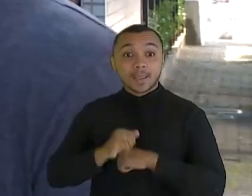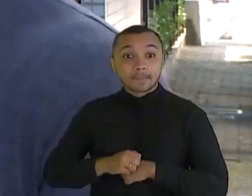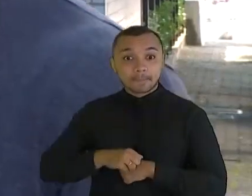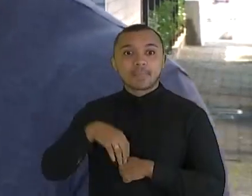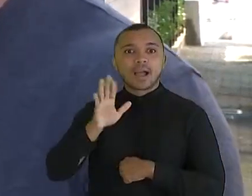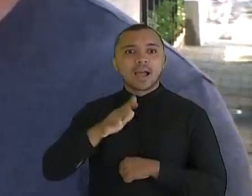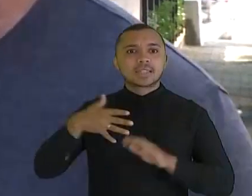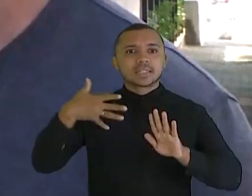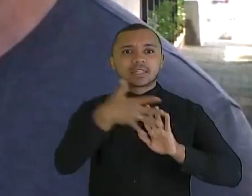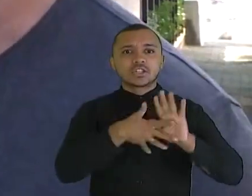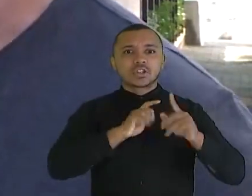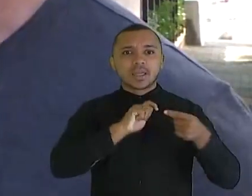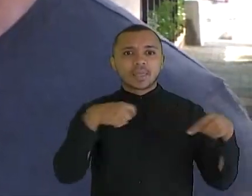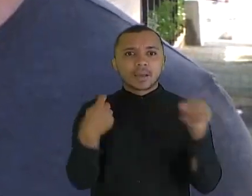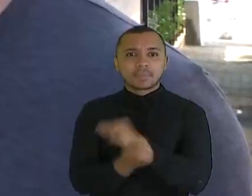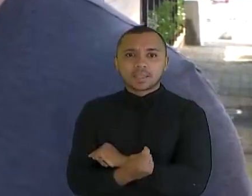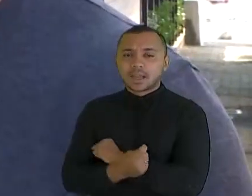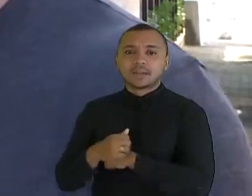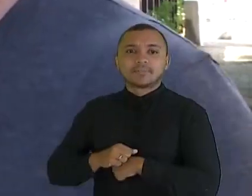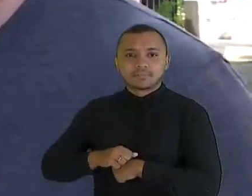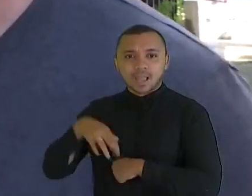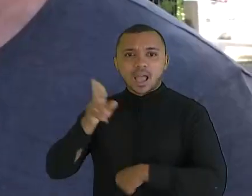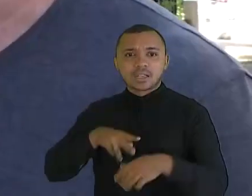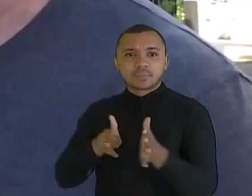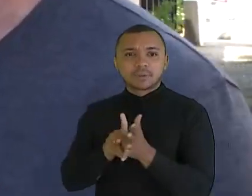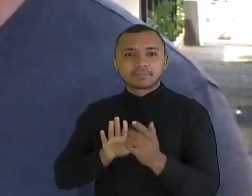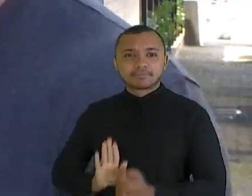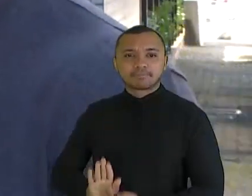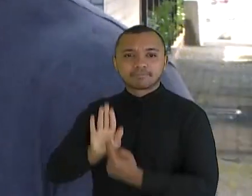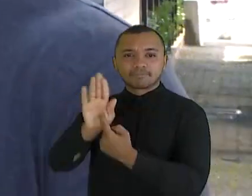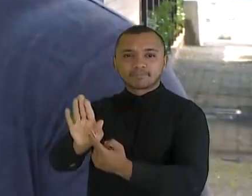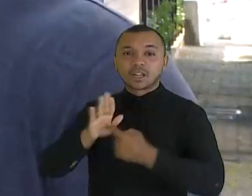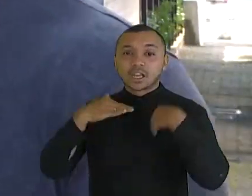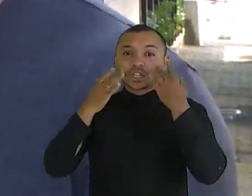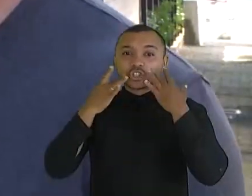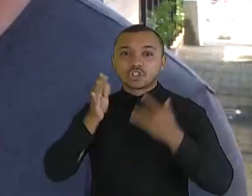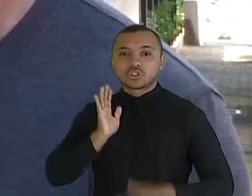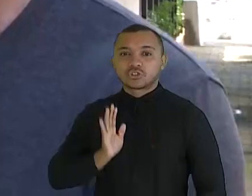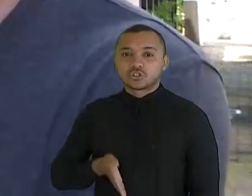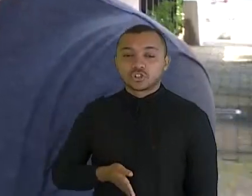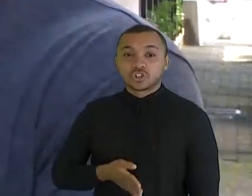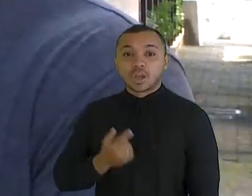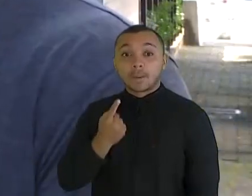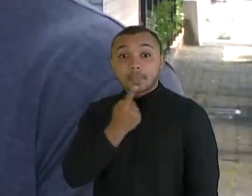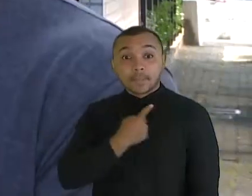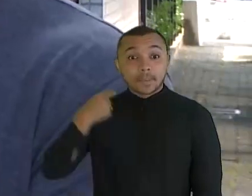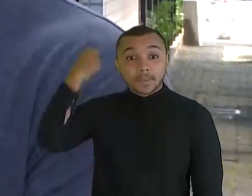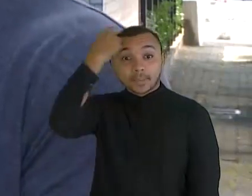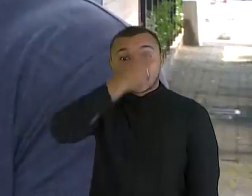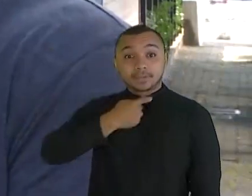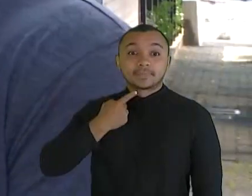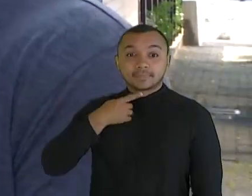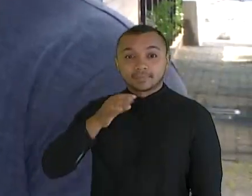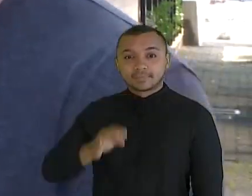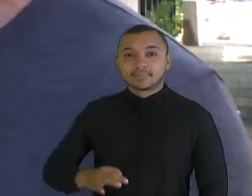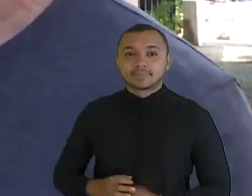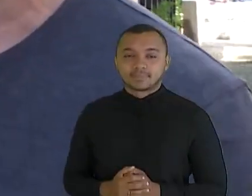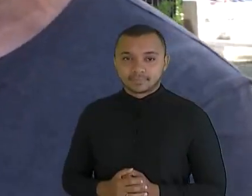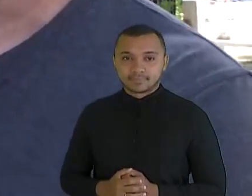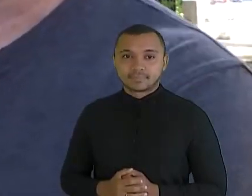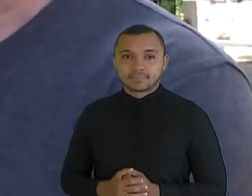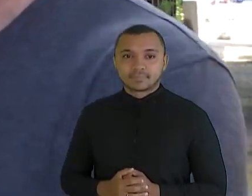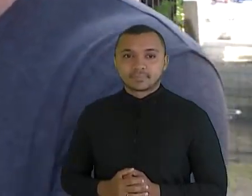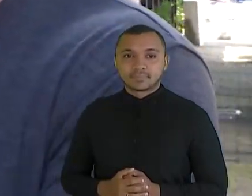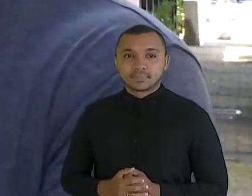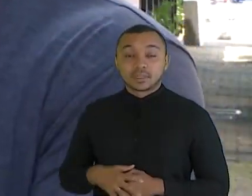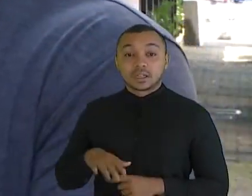adaptar o texto para fazer uma versão maior de um espetáculo teatral mesmo, mais ou menos de uma hora de duração. E nesse espetáculo